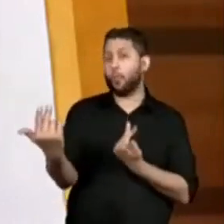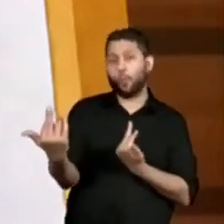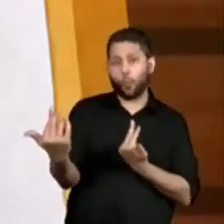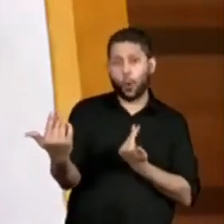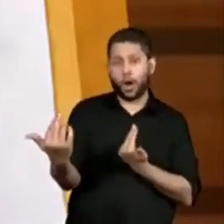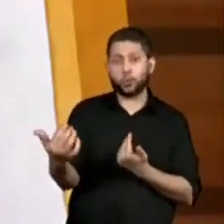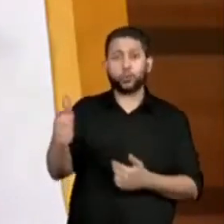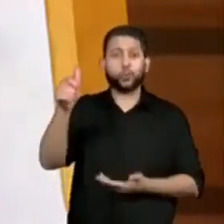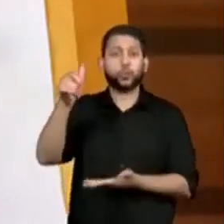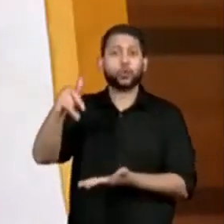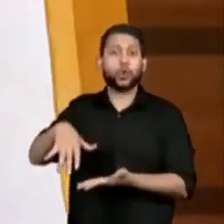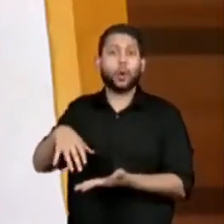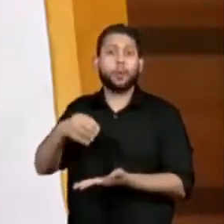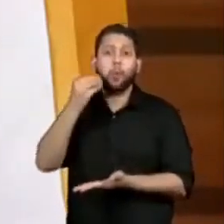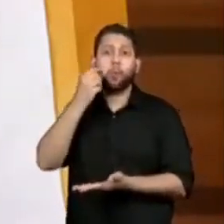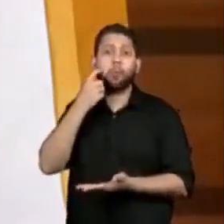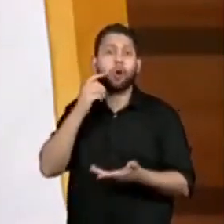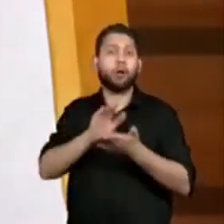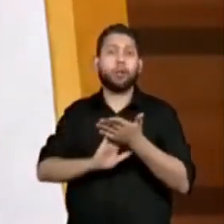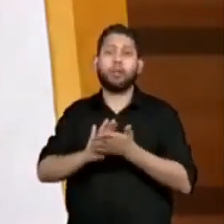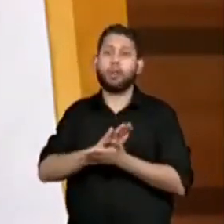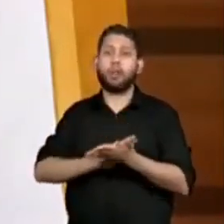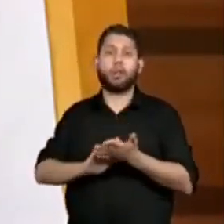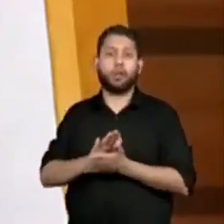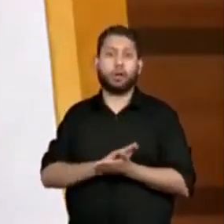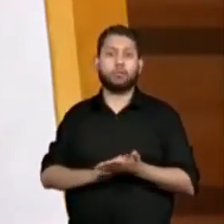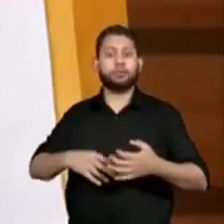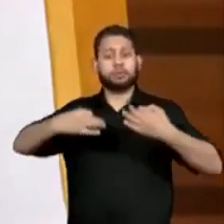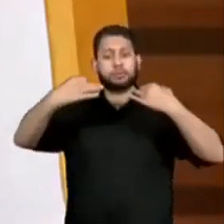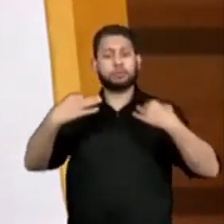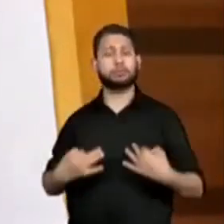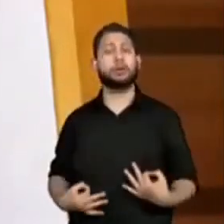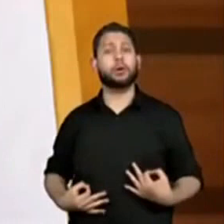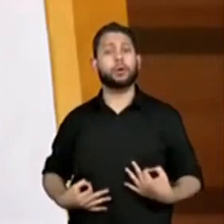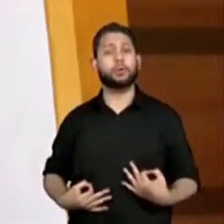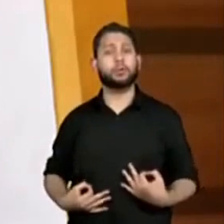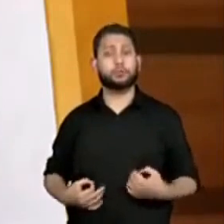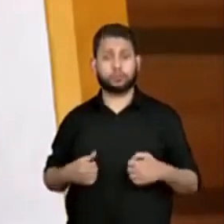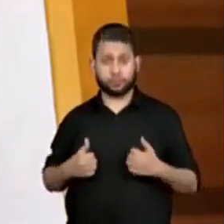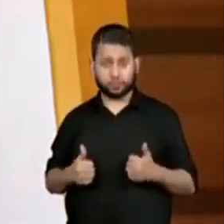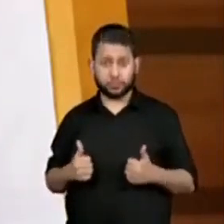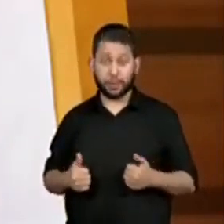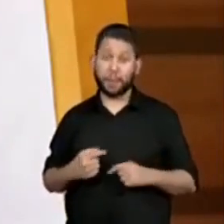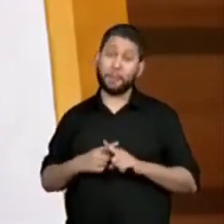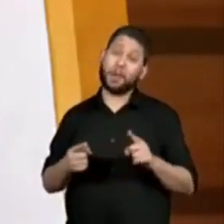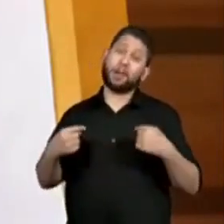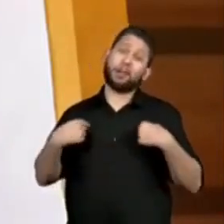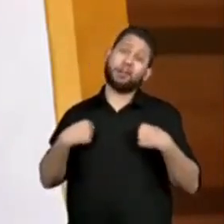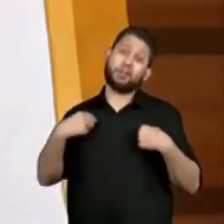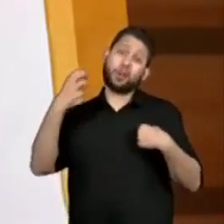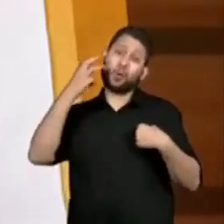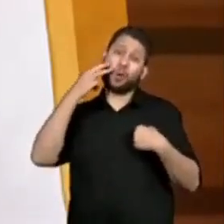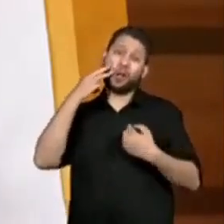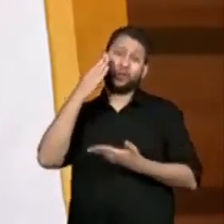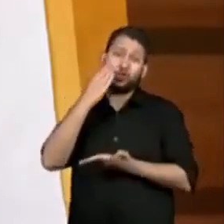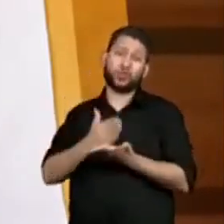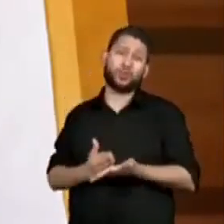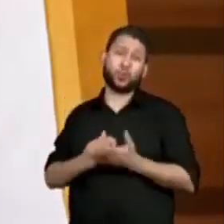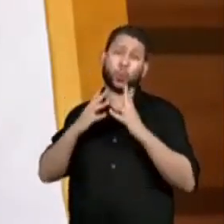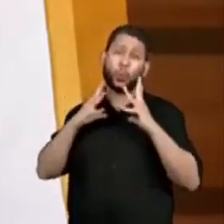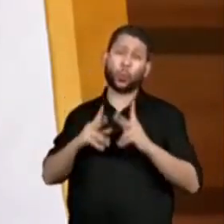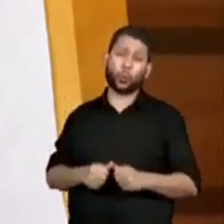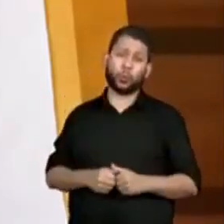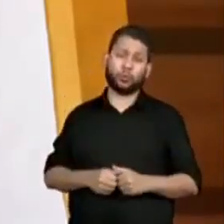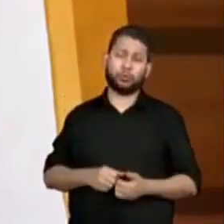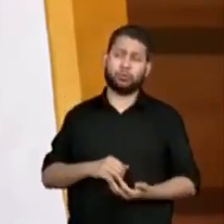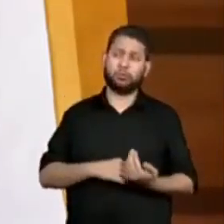certo o exato e honesto e justo mas eu não queria dividir o oráculo